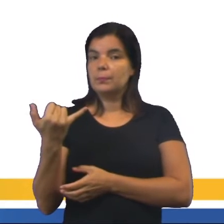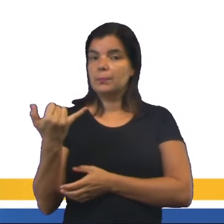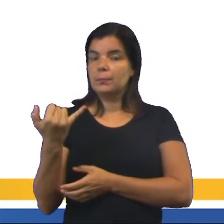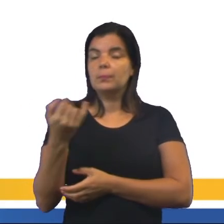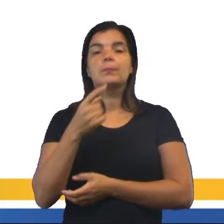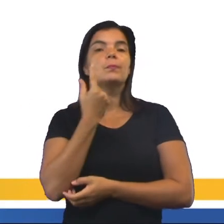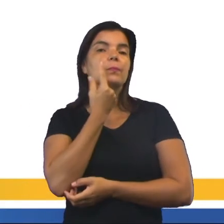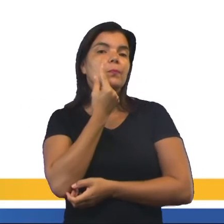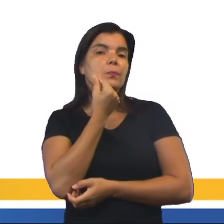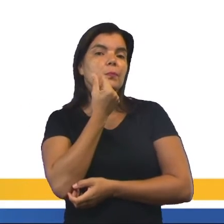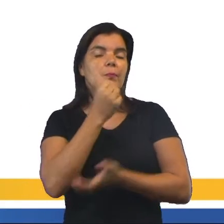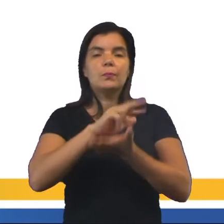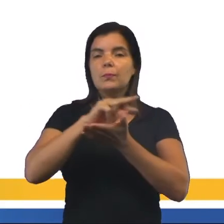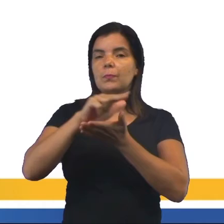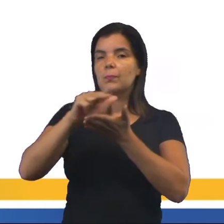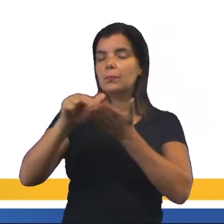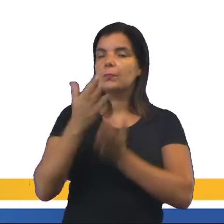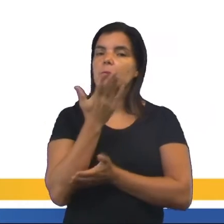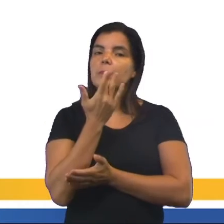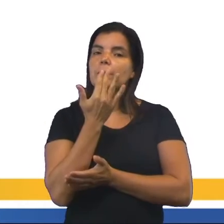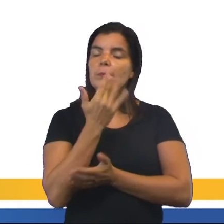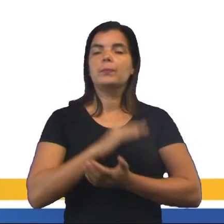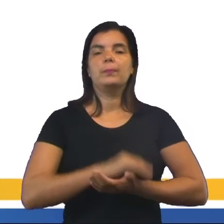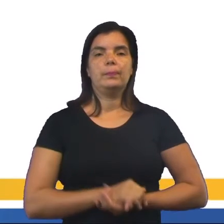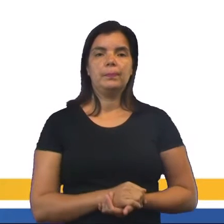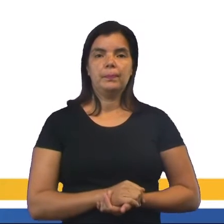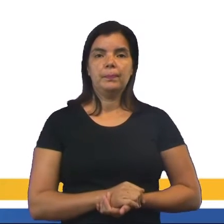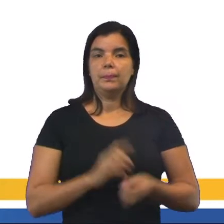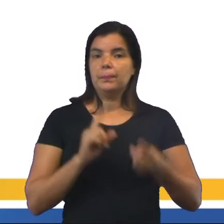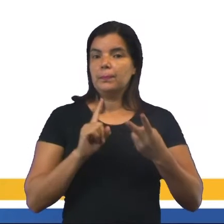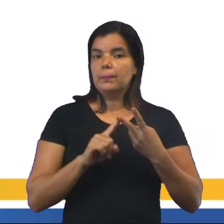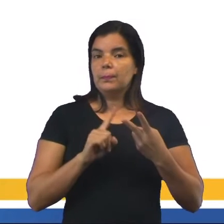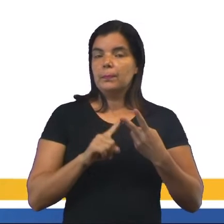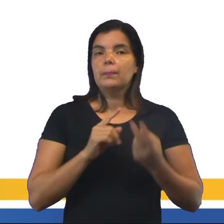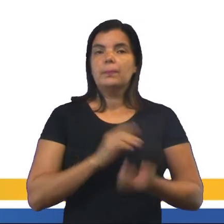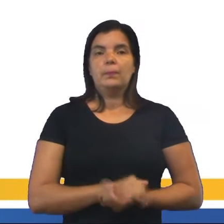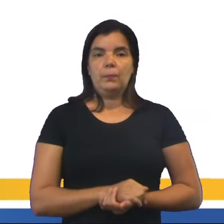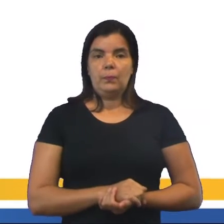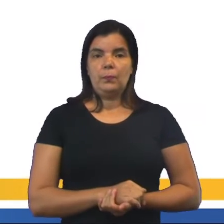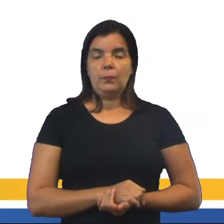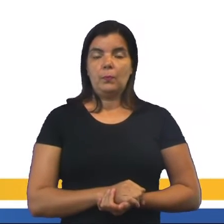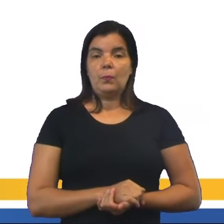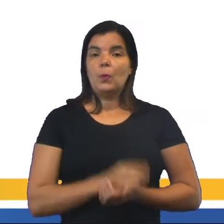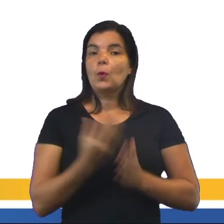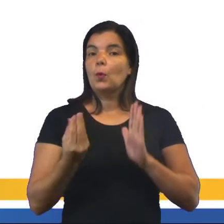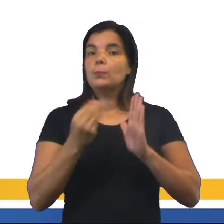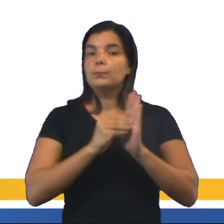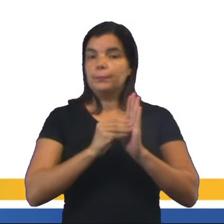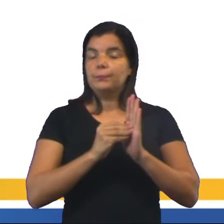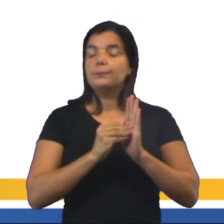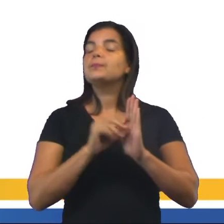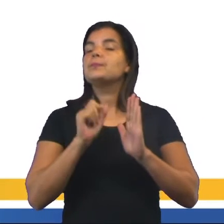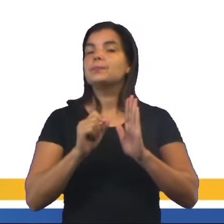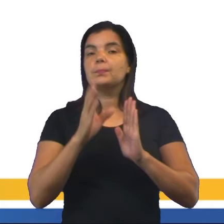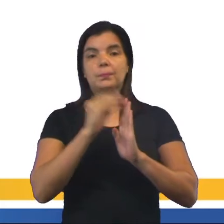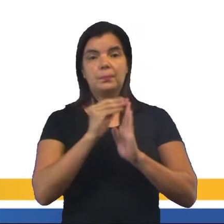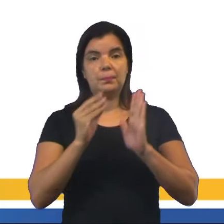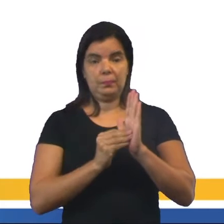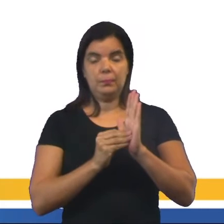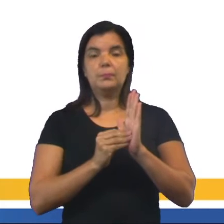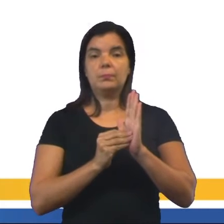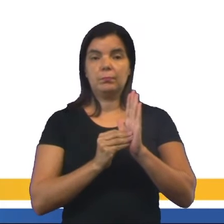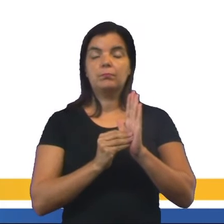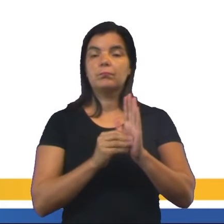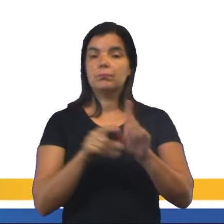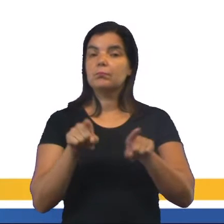os lápis de diferentes cores. O segundo passo, insira o conteúdo. Você vai virar a folha